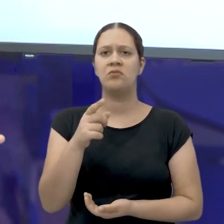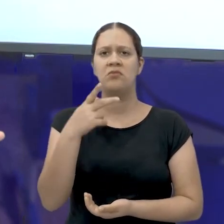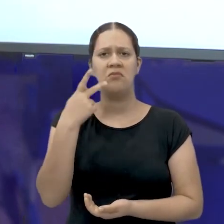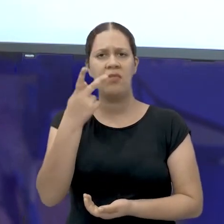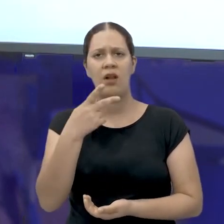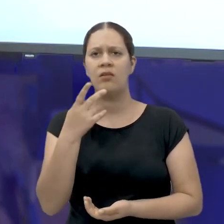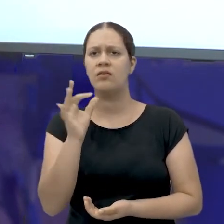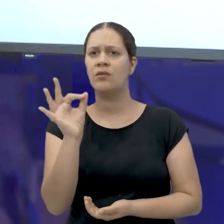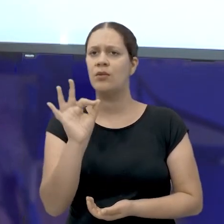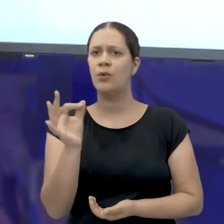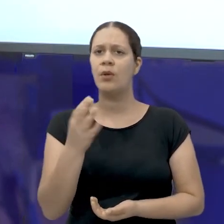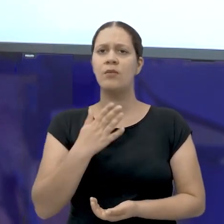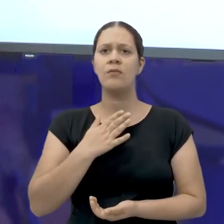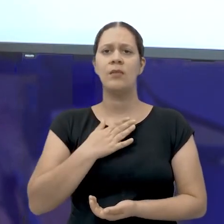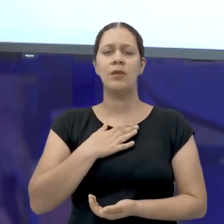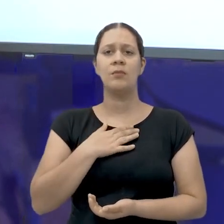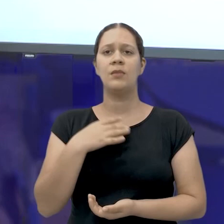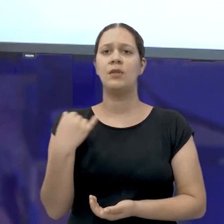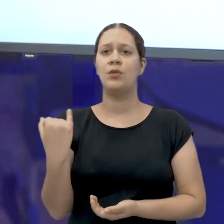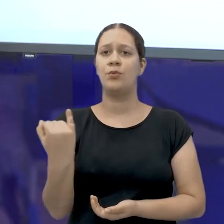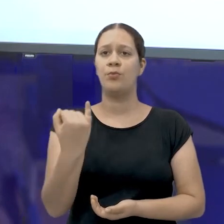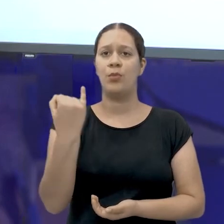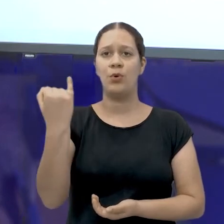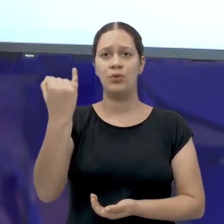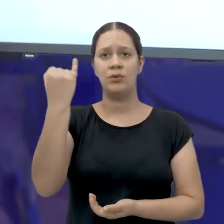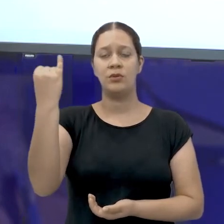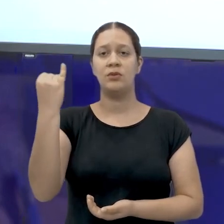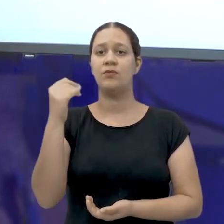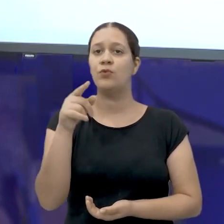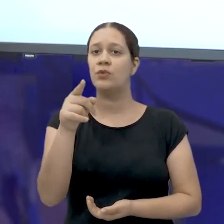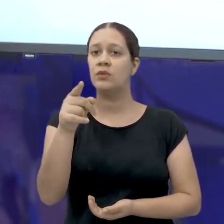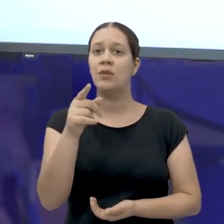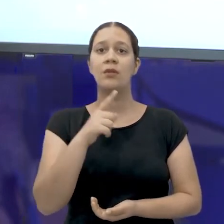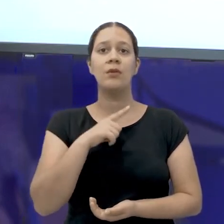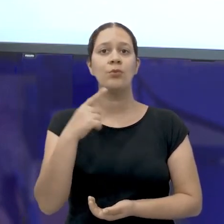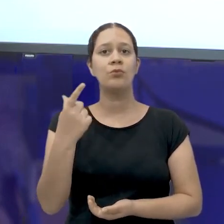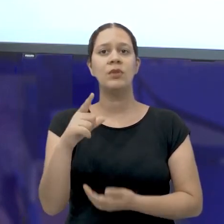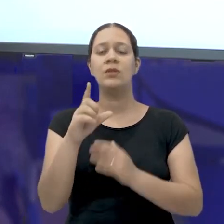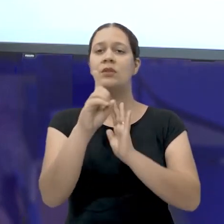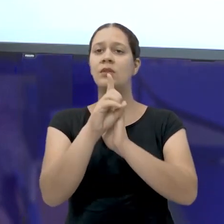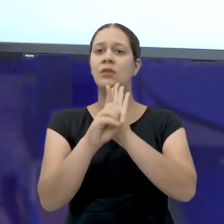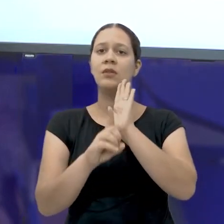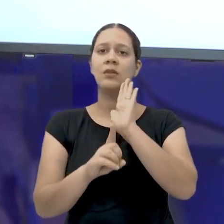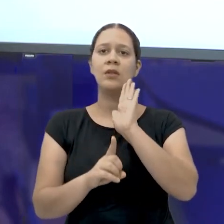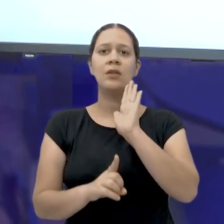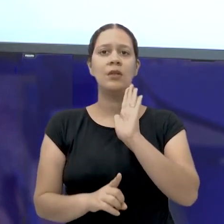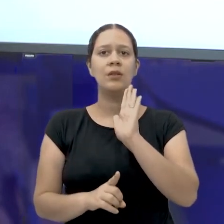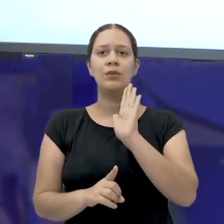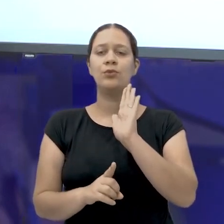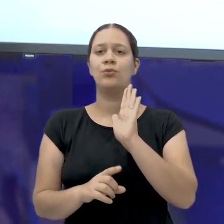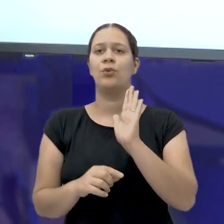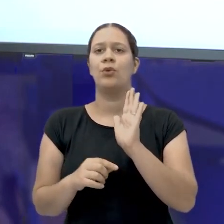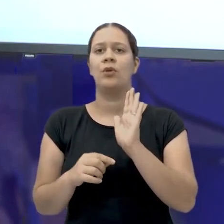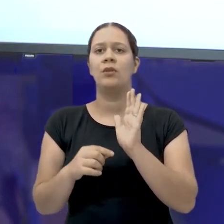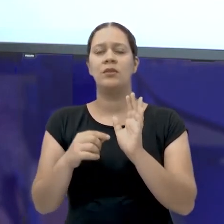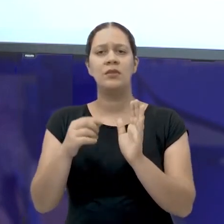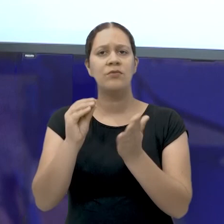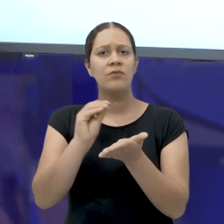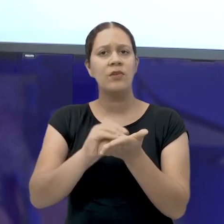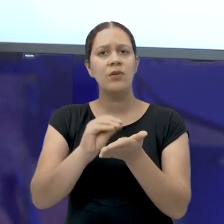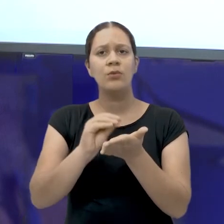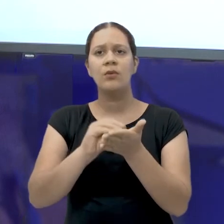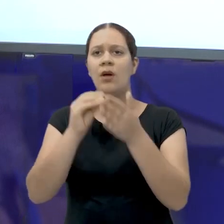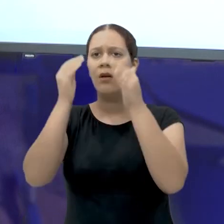para mim, mas não significa dizer que você tem o direito de faltar com respeito para com estes livros que para os